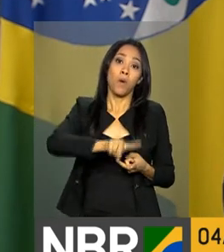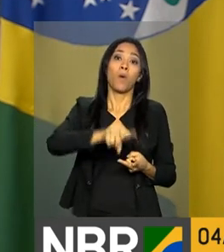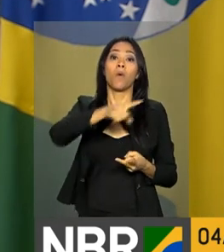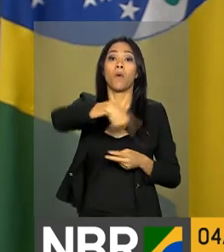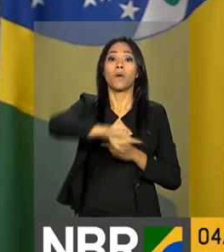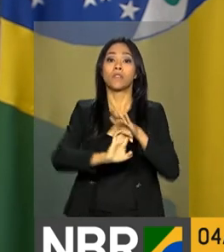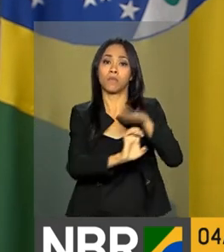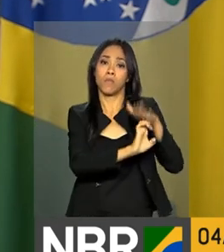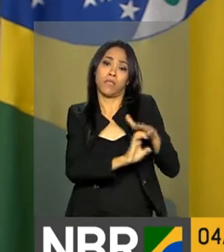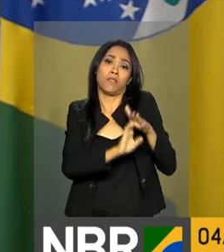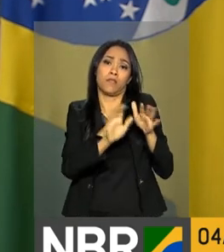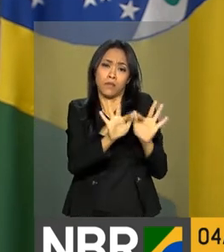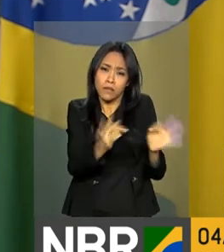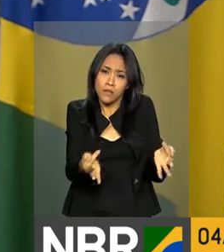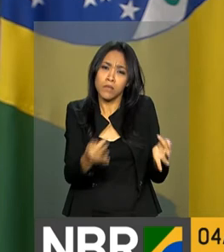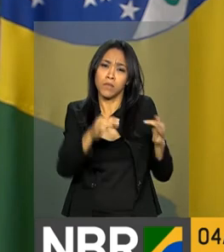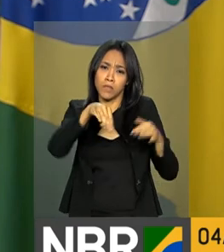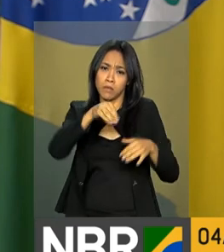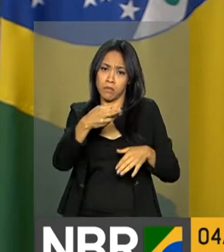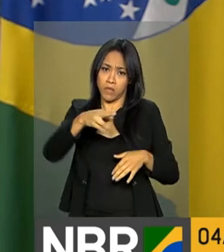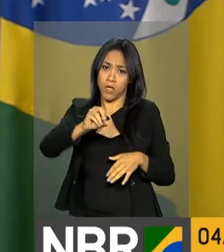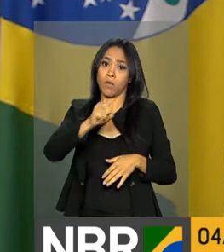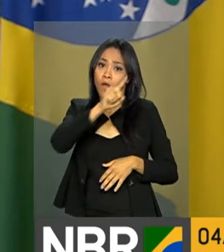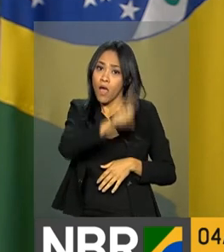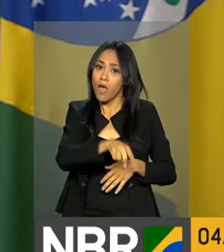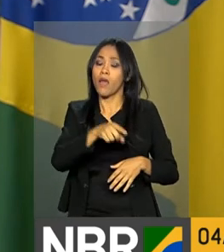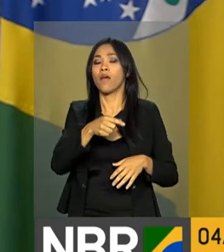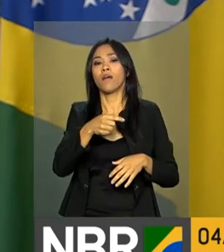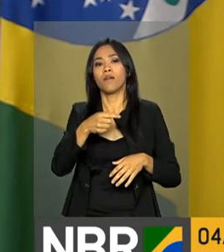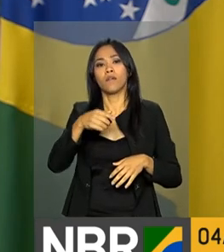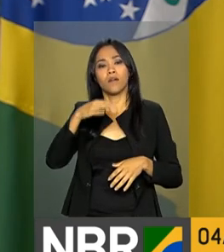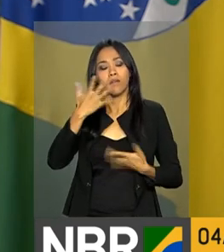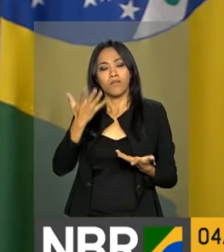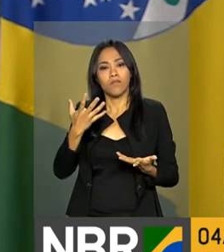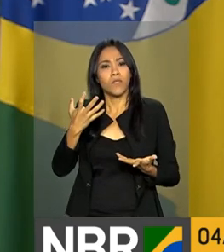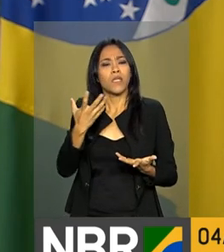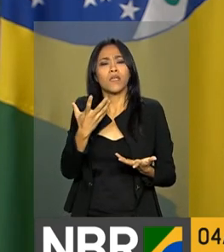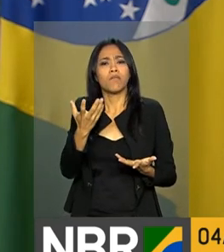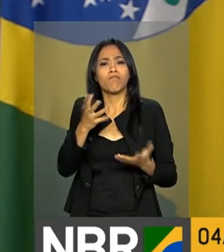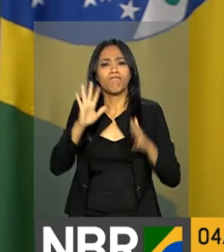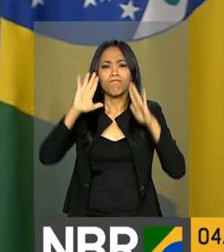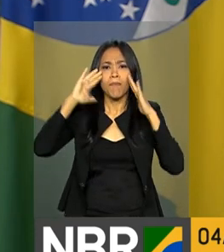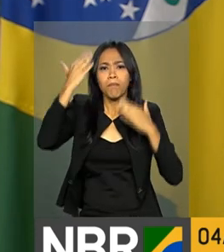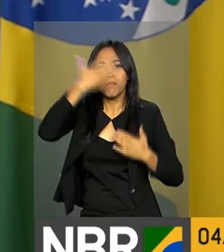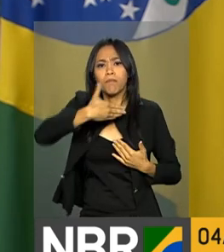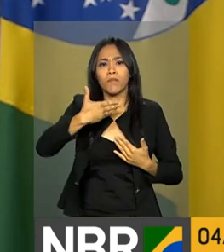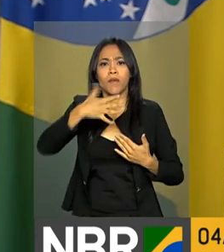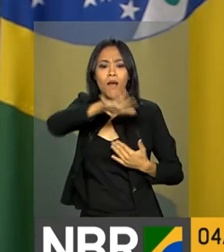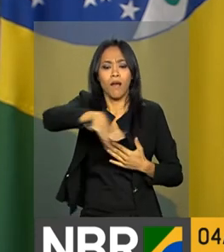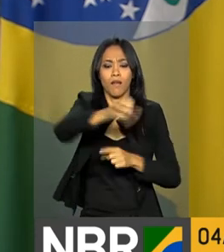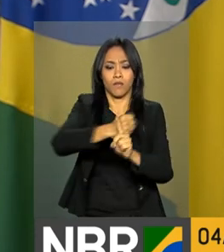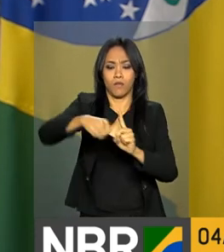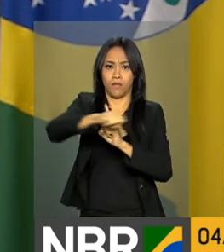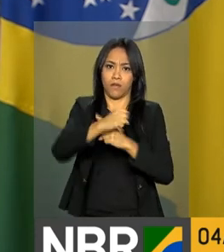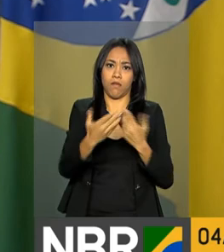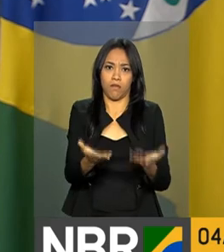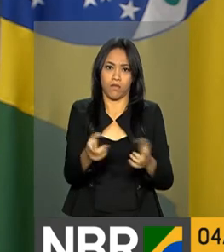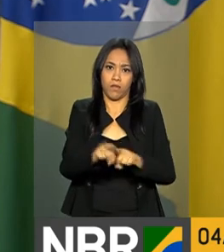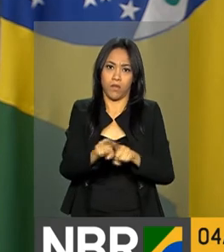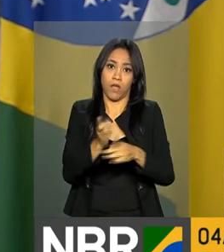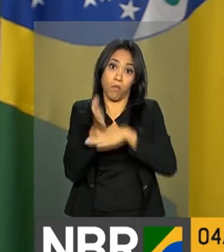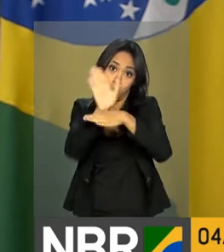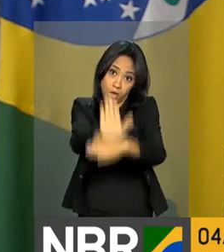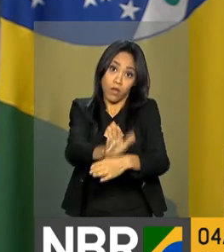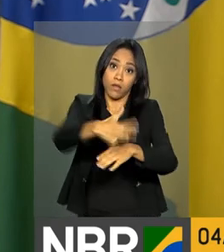ele está também praticando um ato social gesto social na medida que gera emprego então as forças produtivas do país de um lado